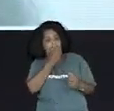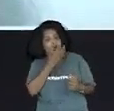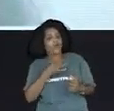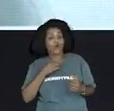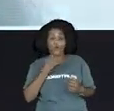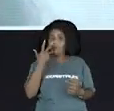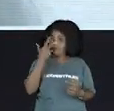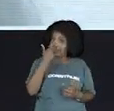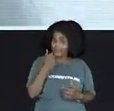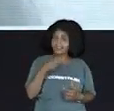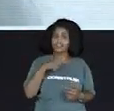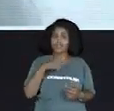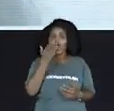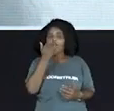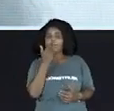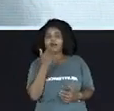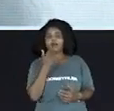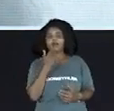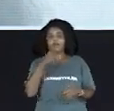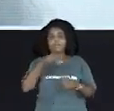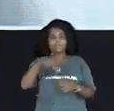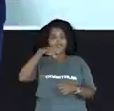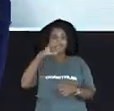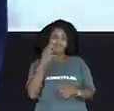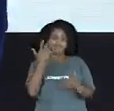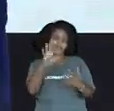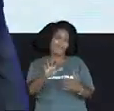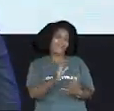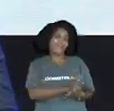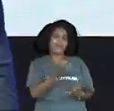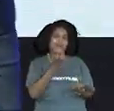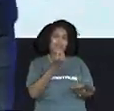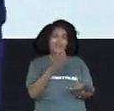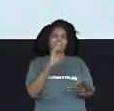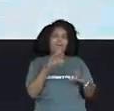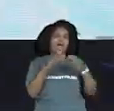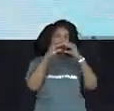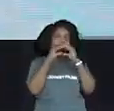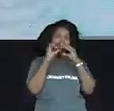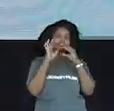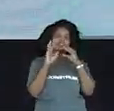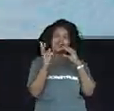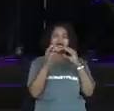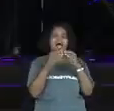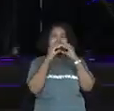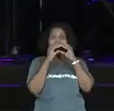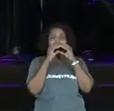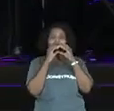vocês vão usar roupa bonita vocês vão poder comer McDonald's já nem vão querer mais não querer comer sanduíche agora